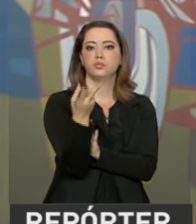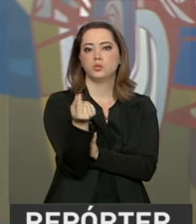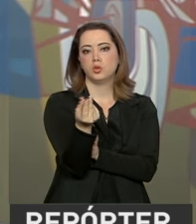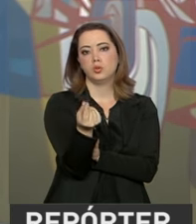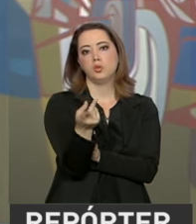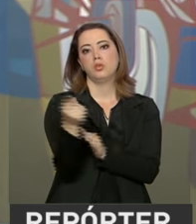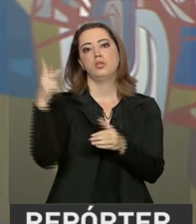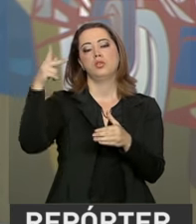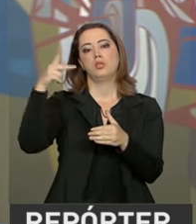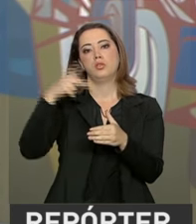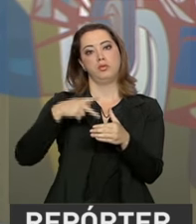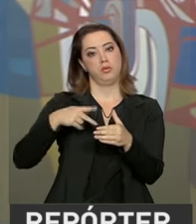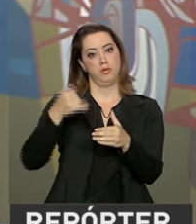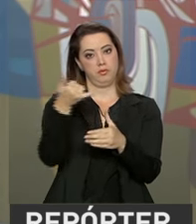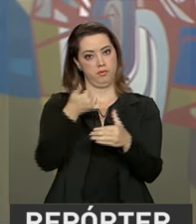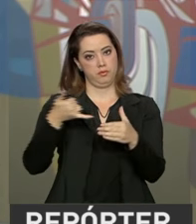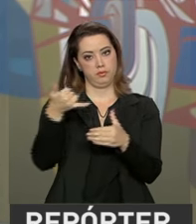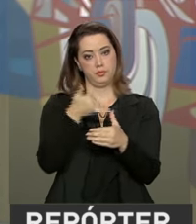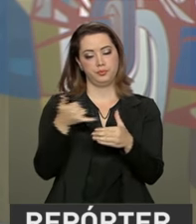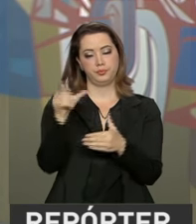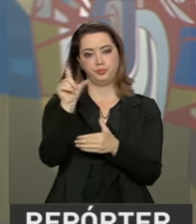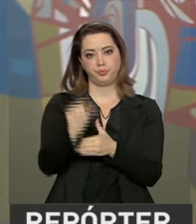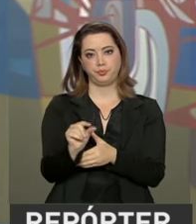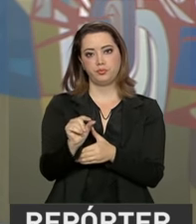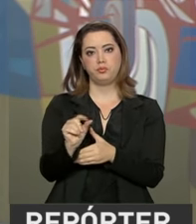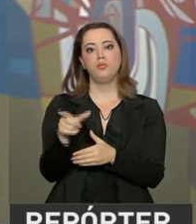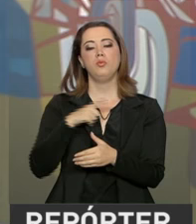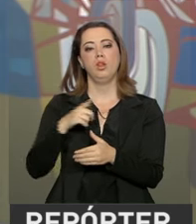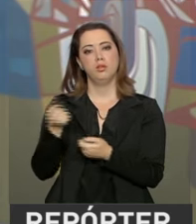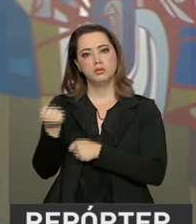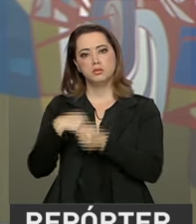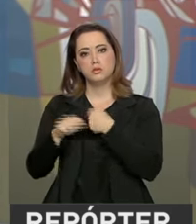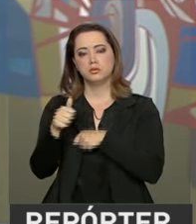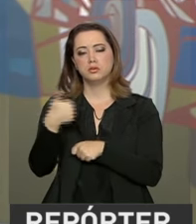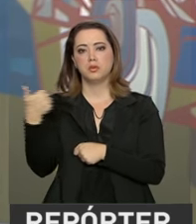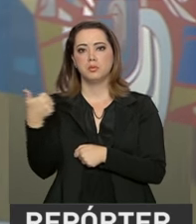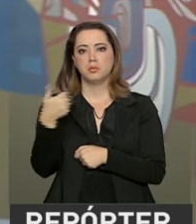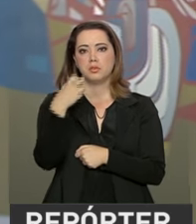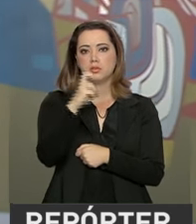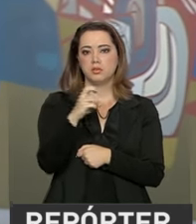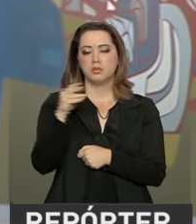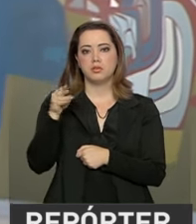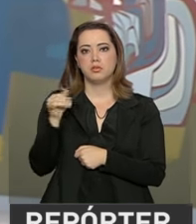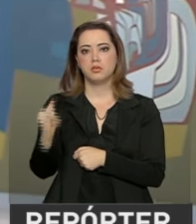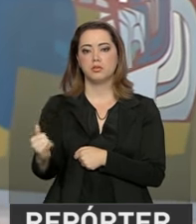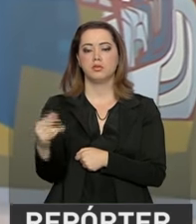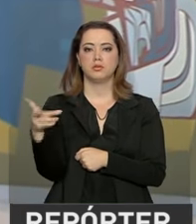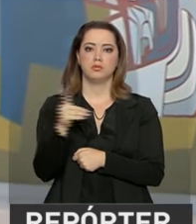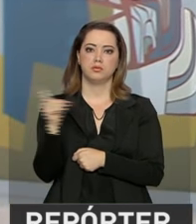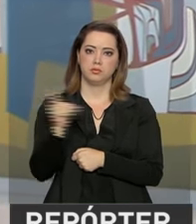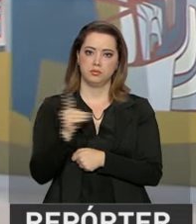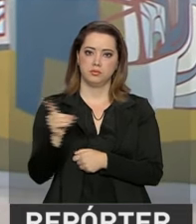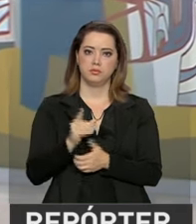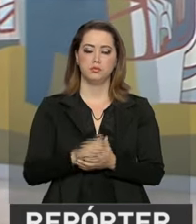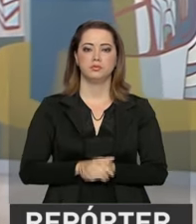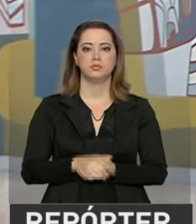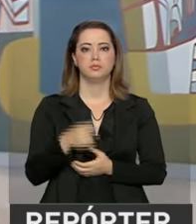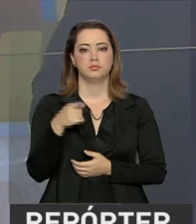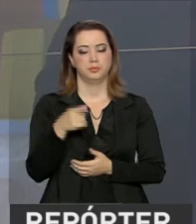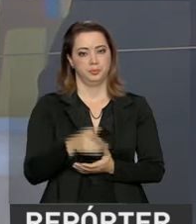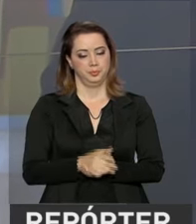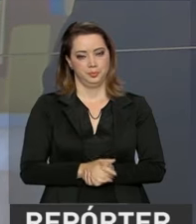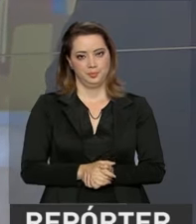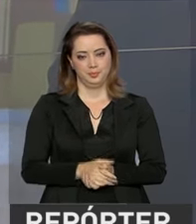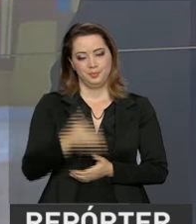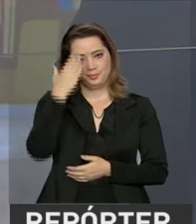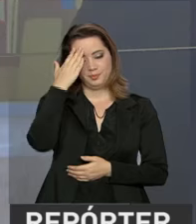meta da Petrobras é desinvestir um total de 15 bilhões de dólares entre 2015 e o final deste ano. Daniele,